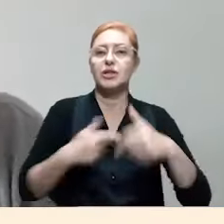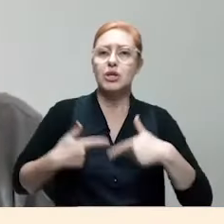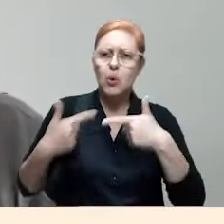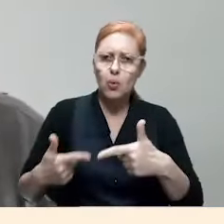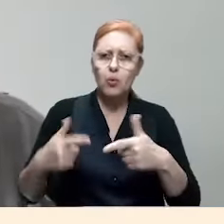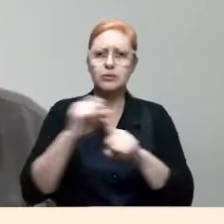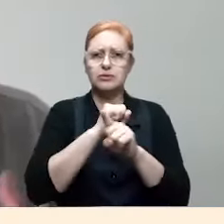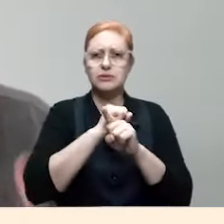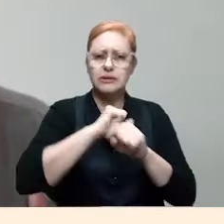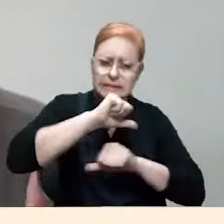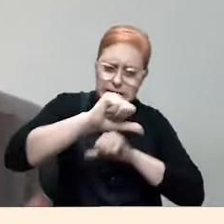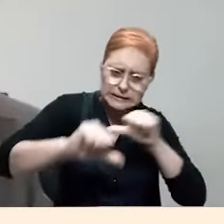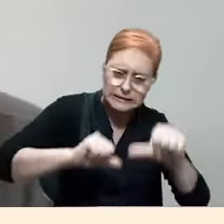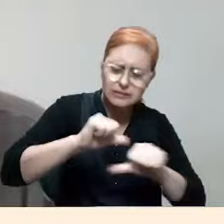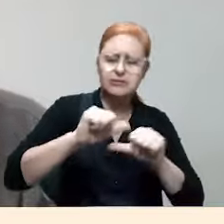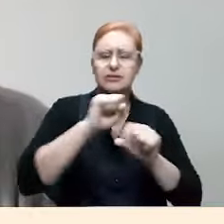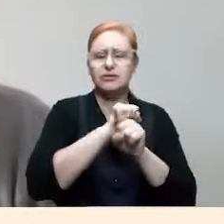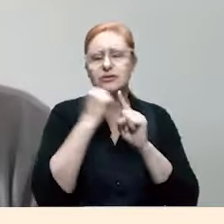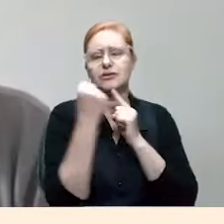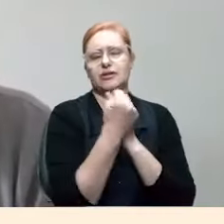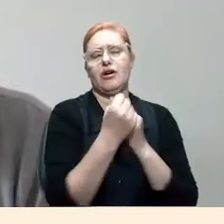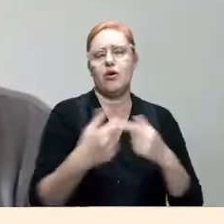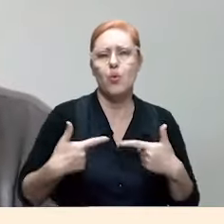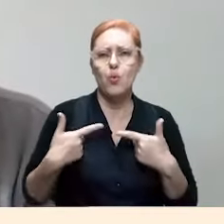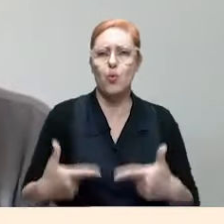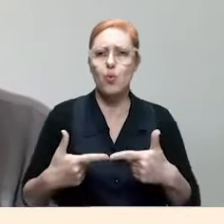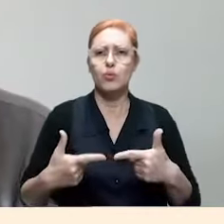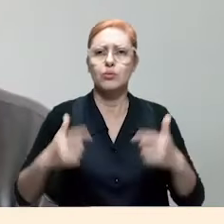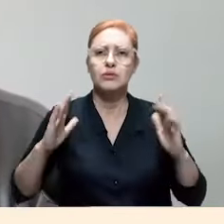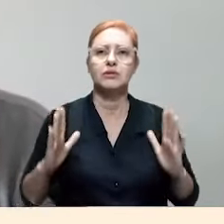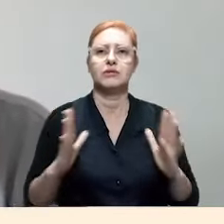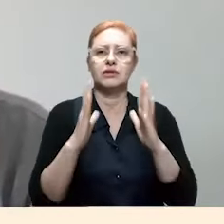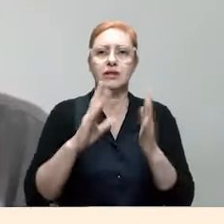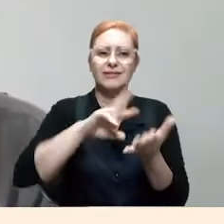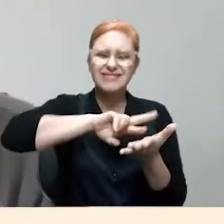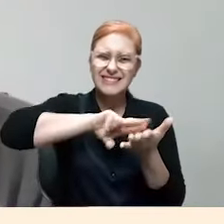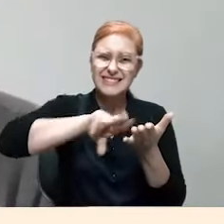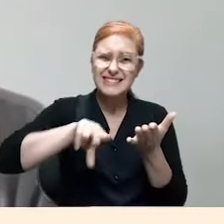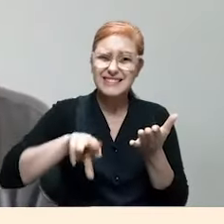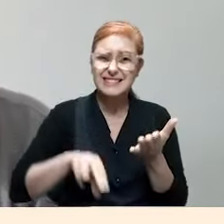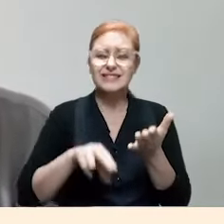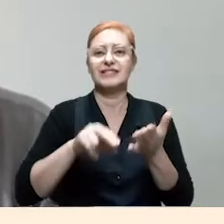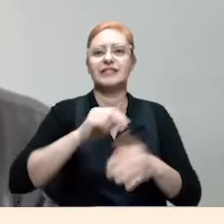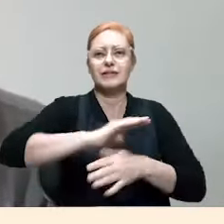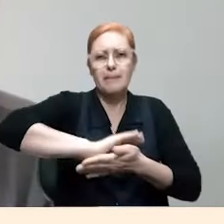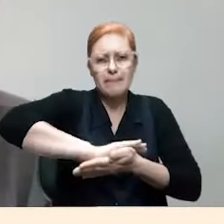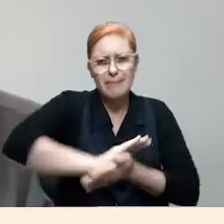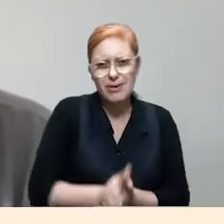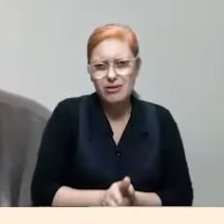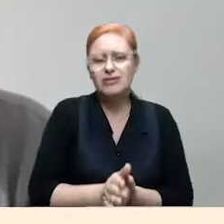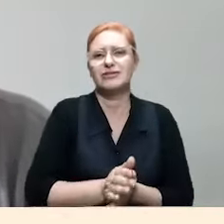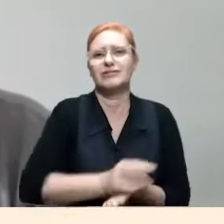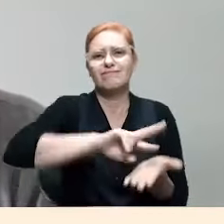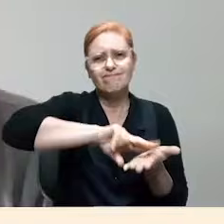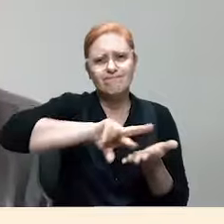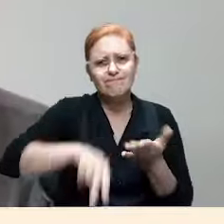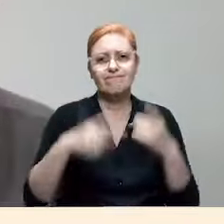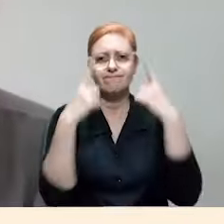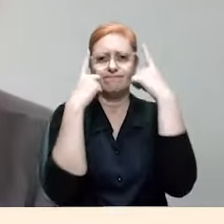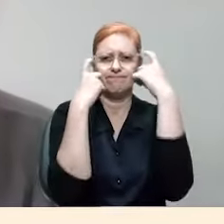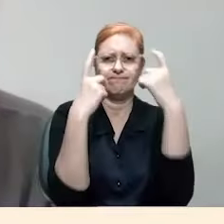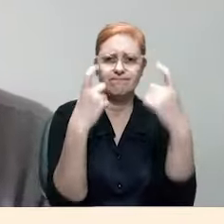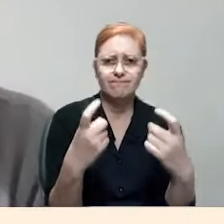transformação social, que luta para enfrentar uma série de preconceitos, uma série